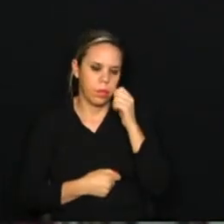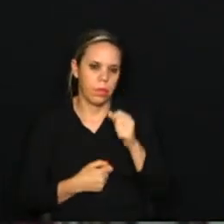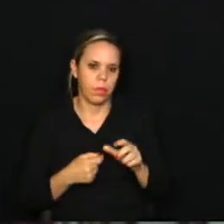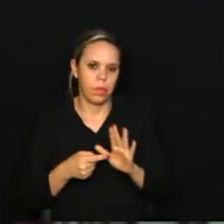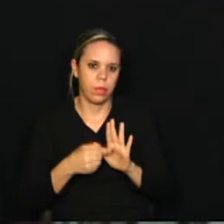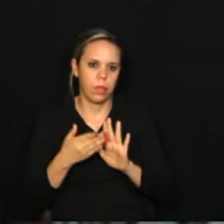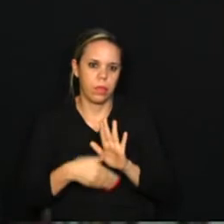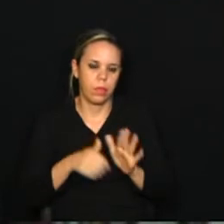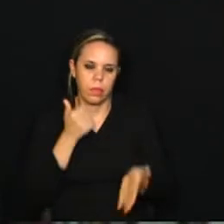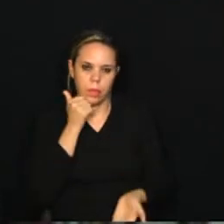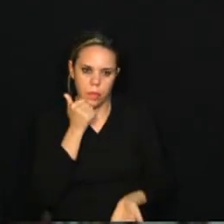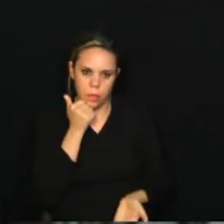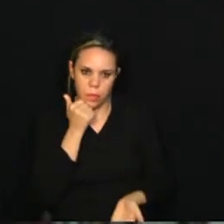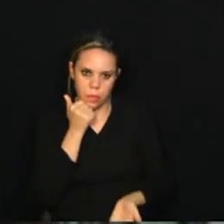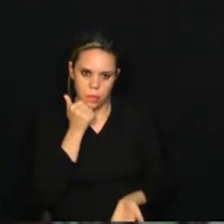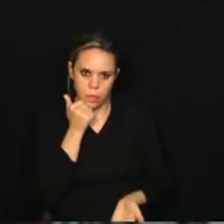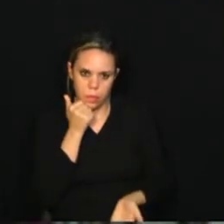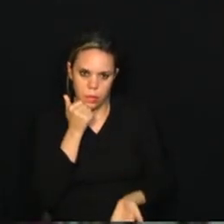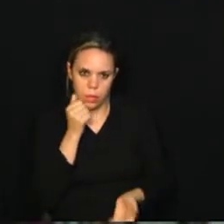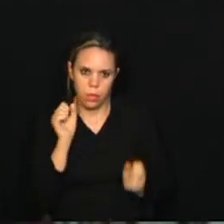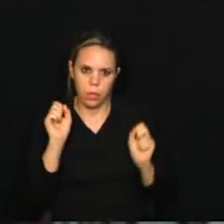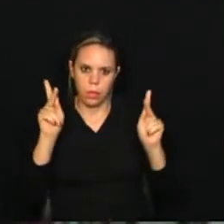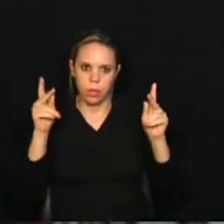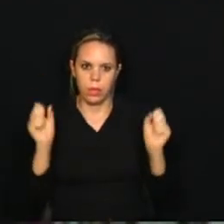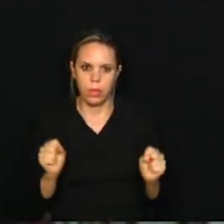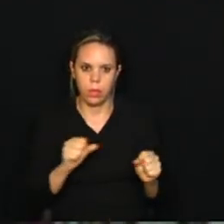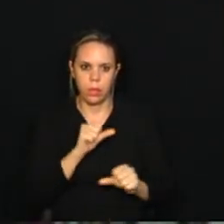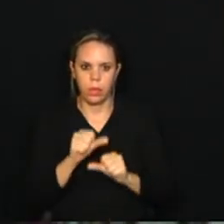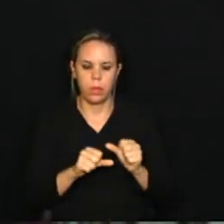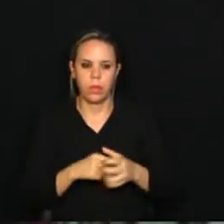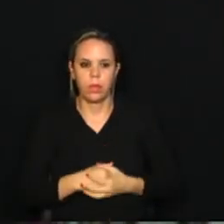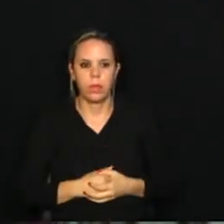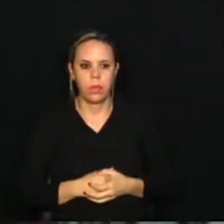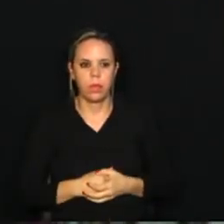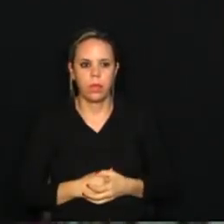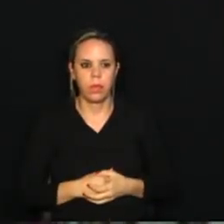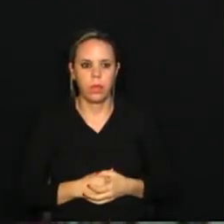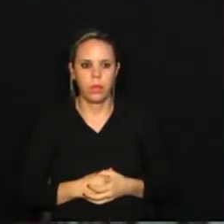demonstração científica de que, ok, pode mudar, né?